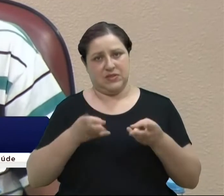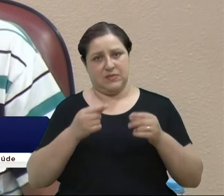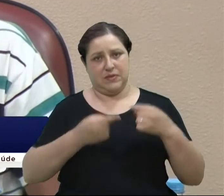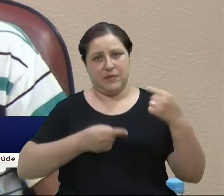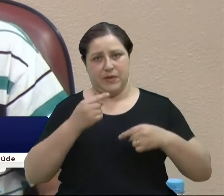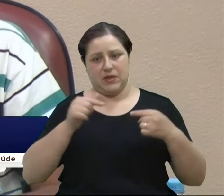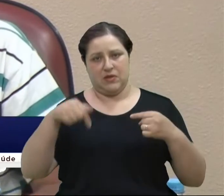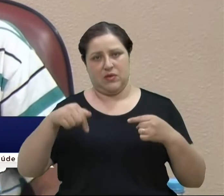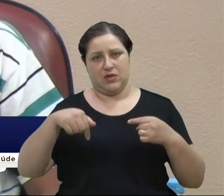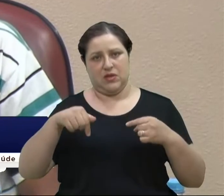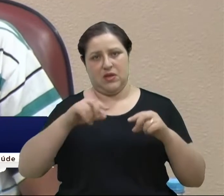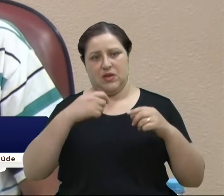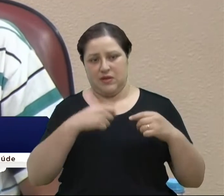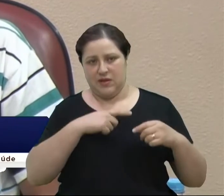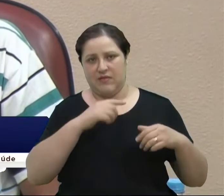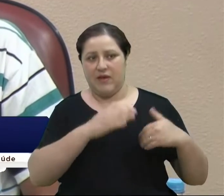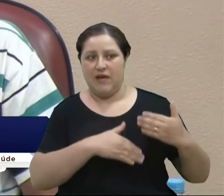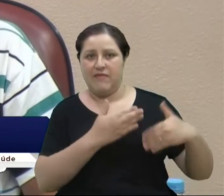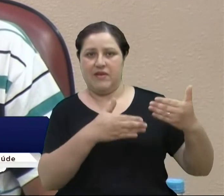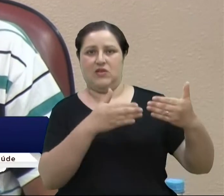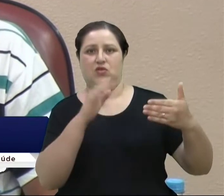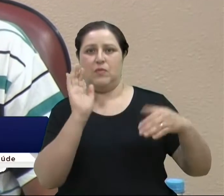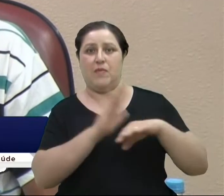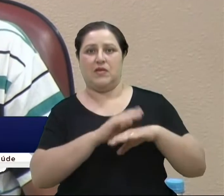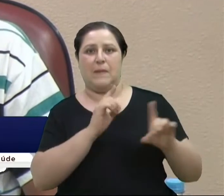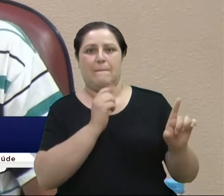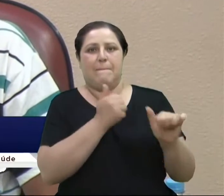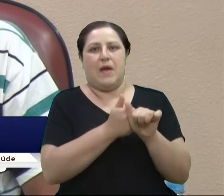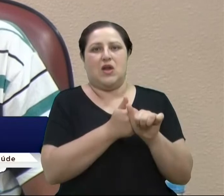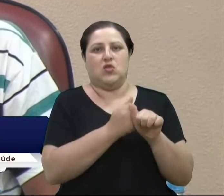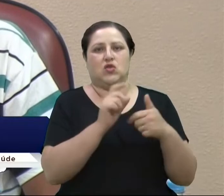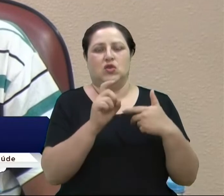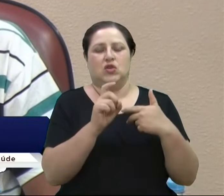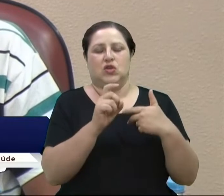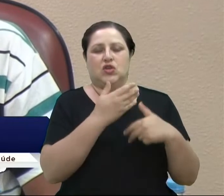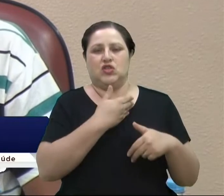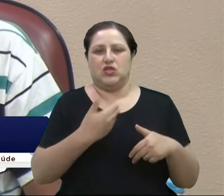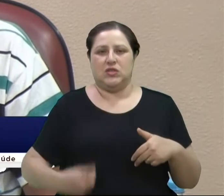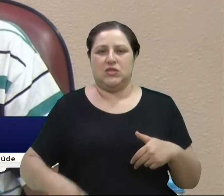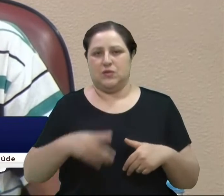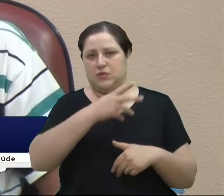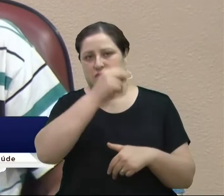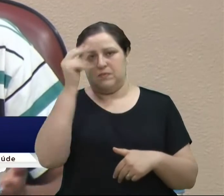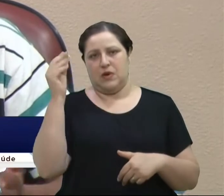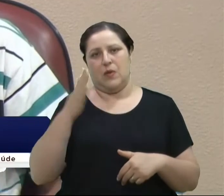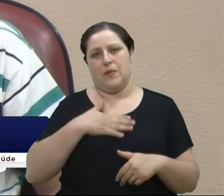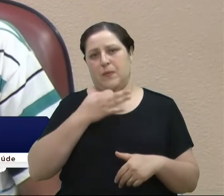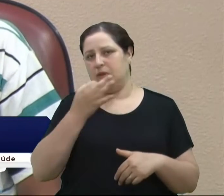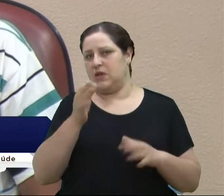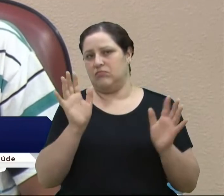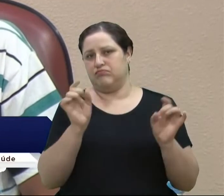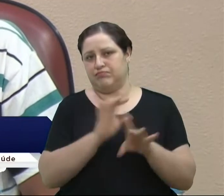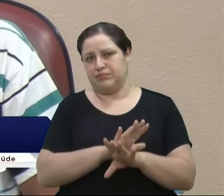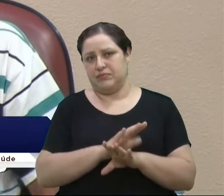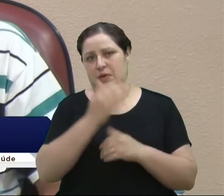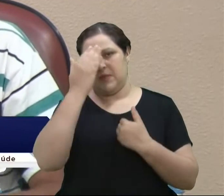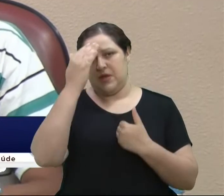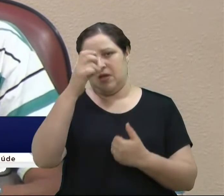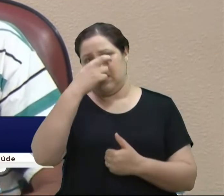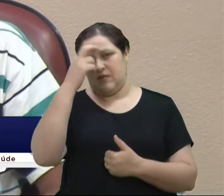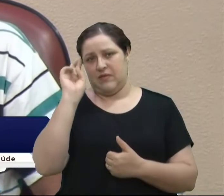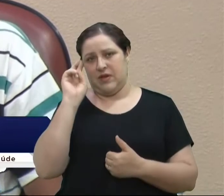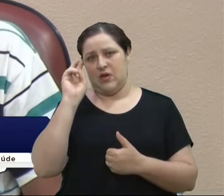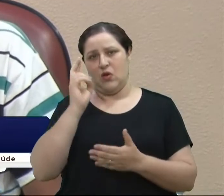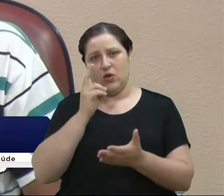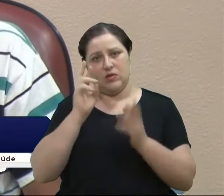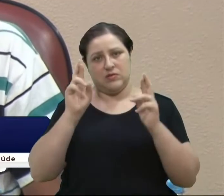isso aqui na casa, teve esse avanço mais próximo da gestão municipal. De minha parte é isso, agradeço ao Rafael, espero que